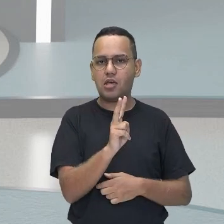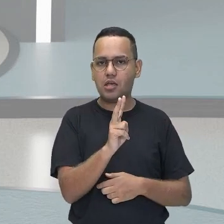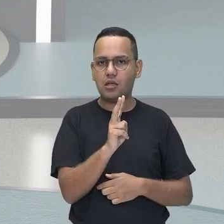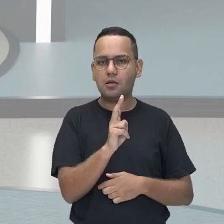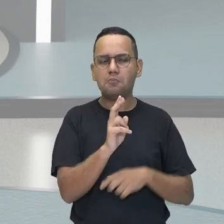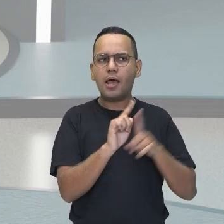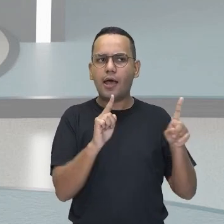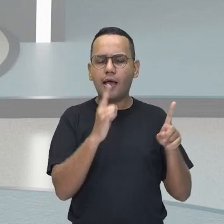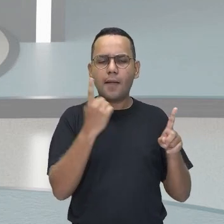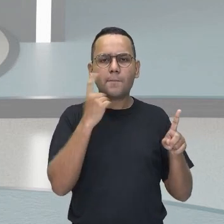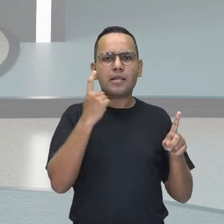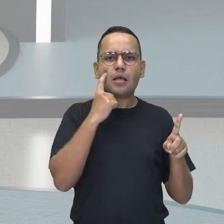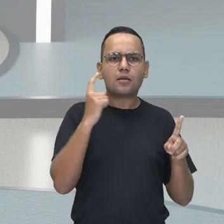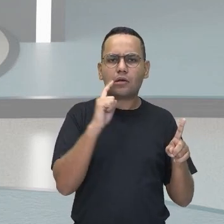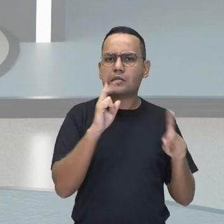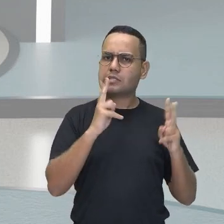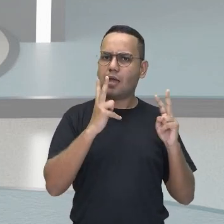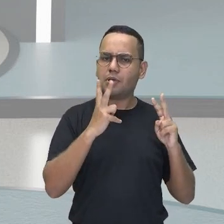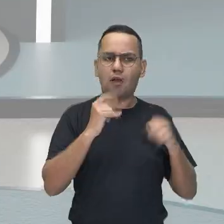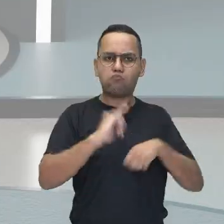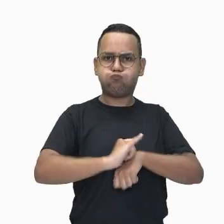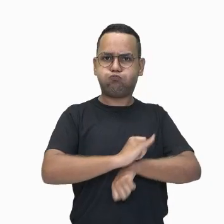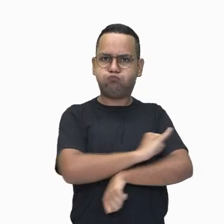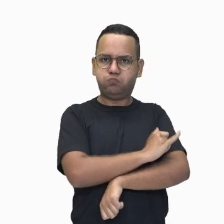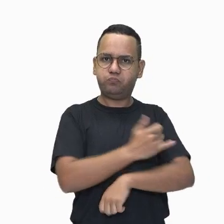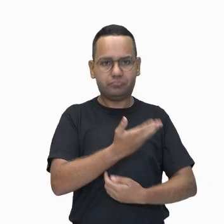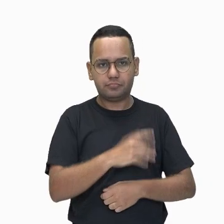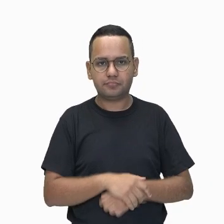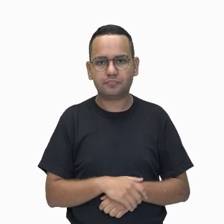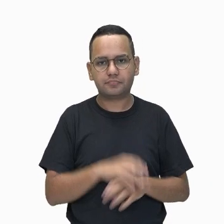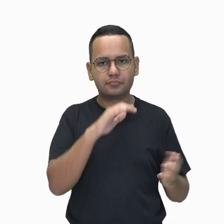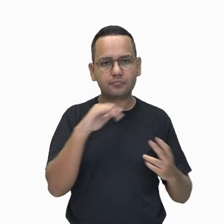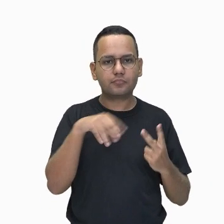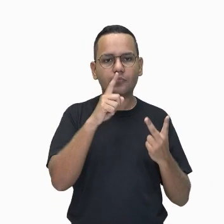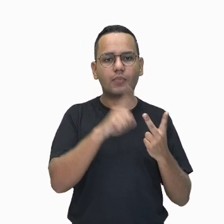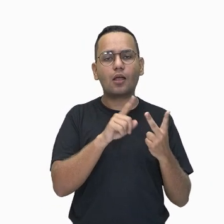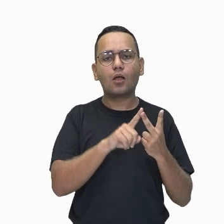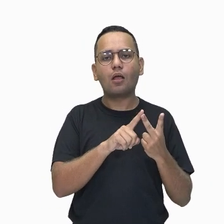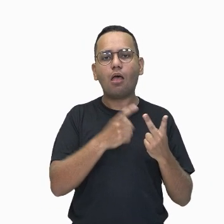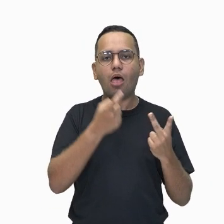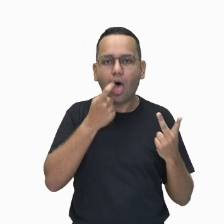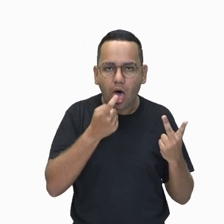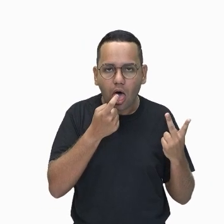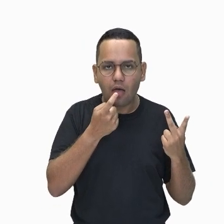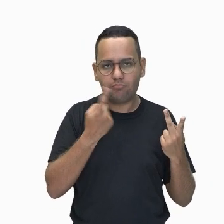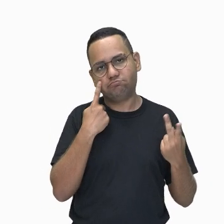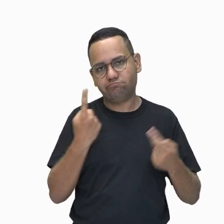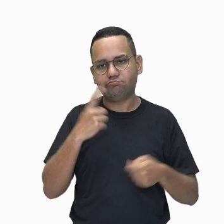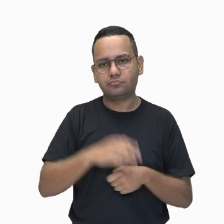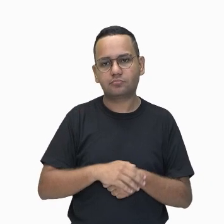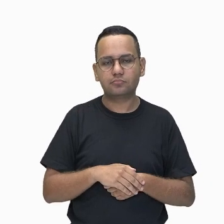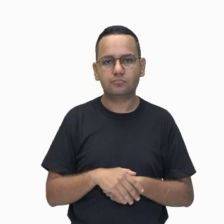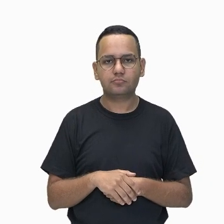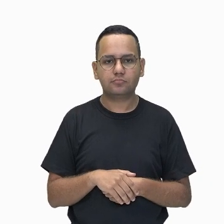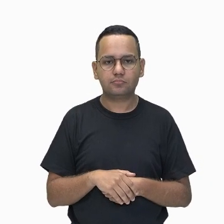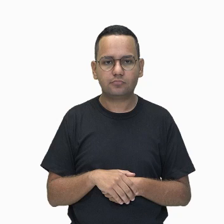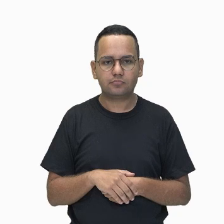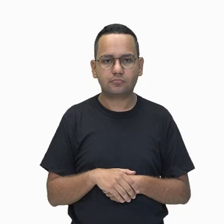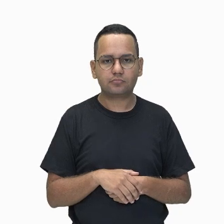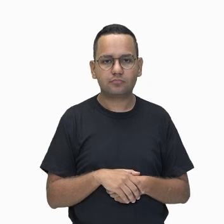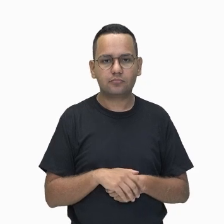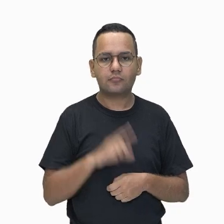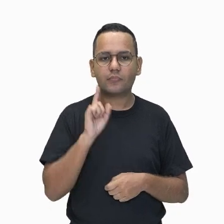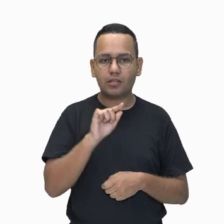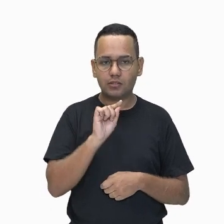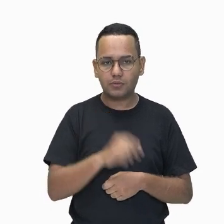peso. Essa é uma característica que a gente observa também na bulimia, que é essa desordem que aparece para você, essa desordem alimentar, que é caracterizada